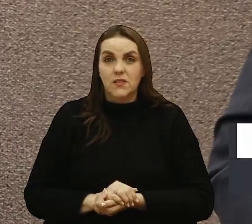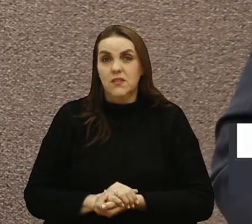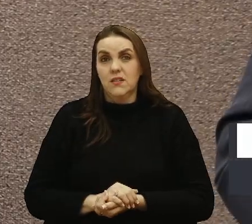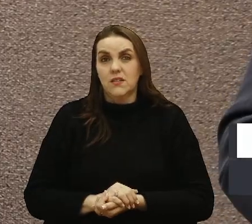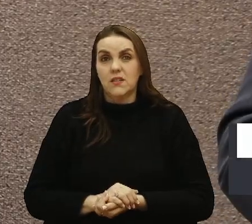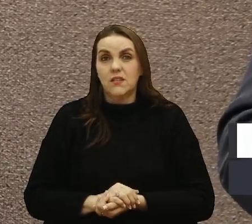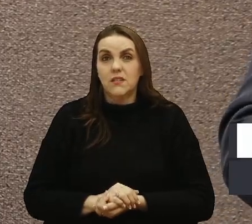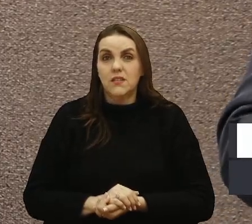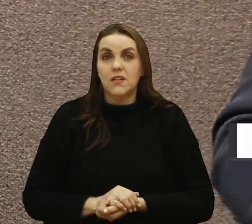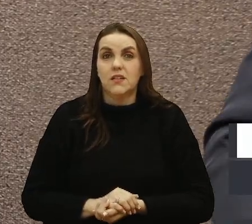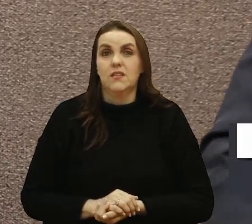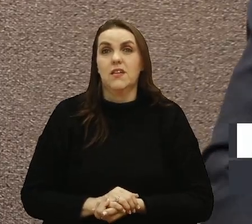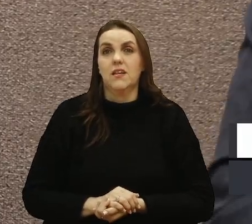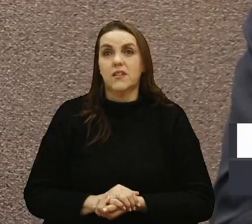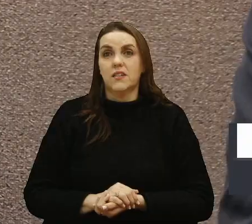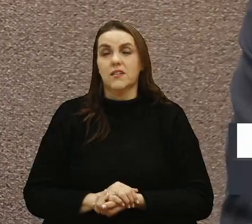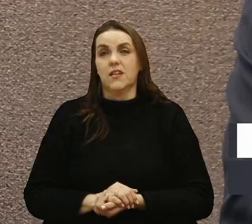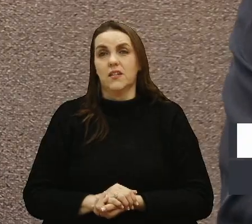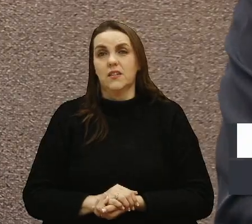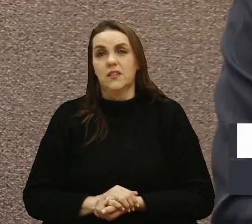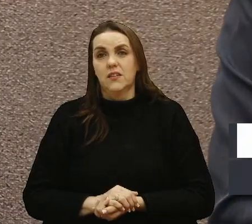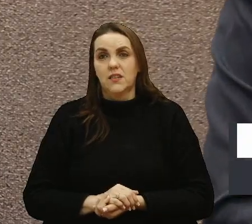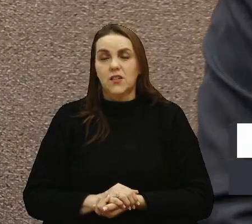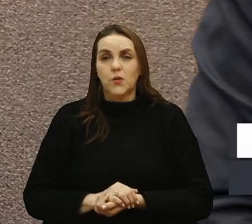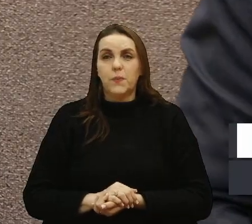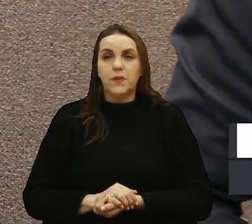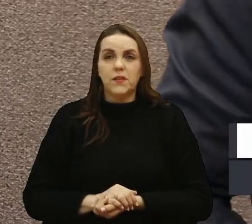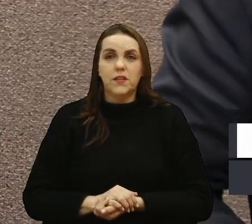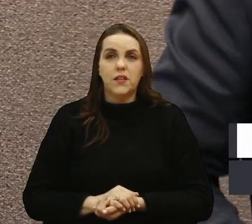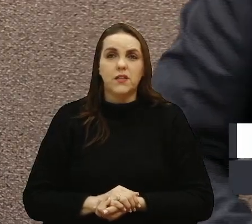O Rafael Bueno, com o apoio da Denise Pessoa,